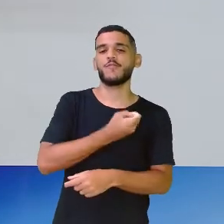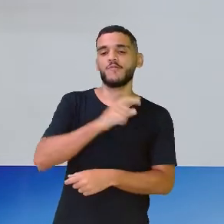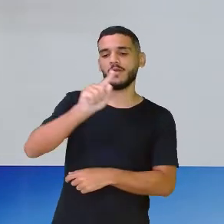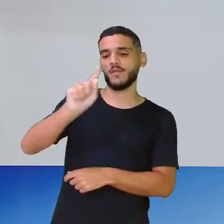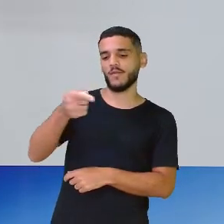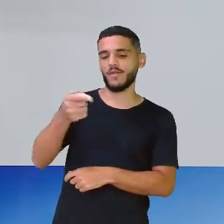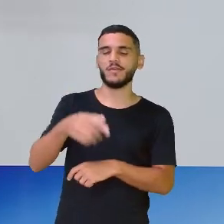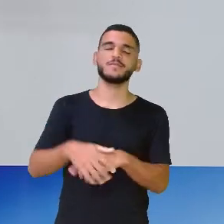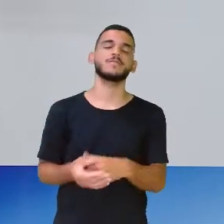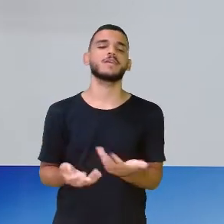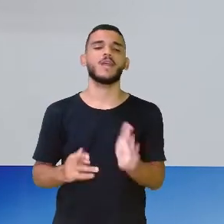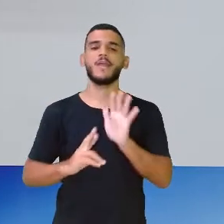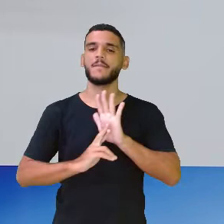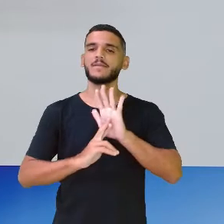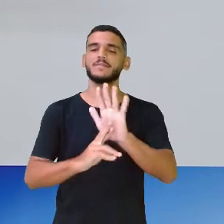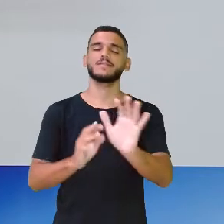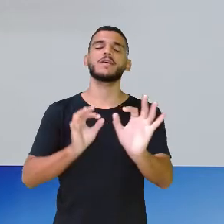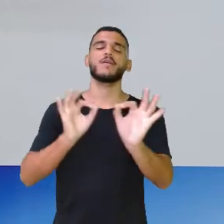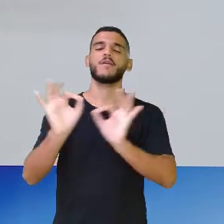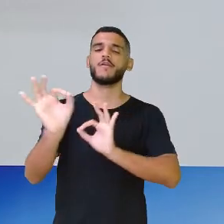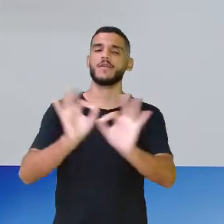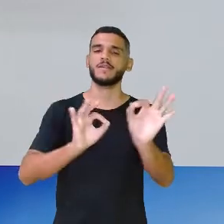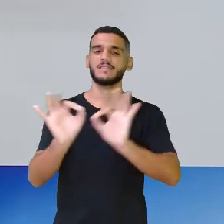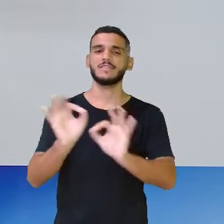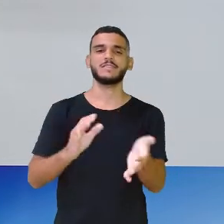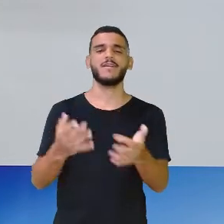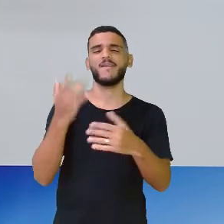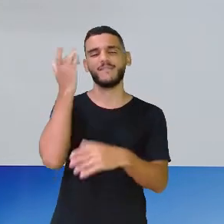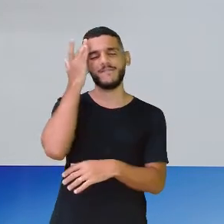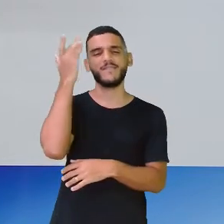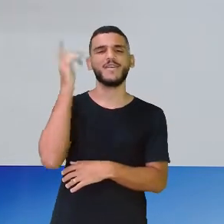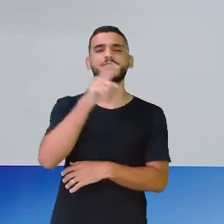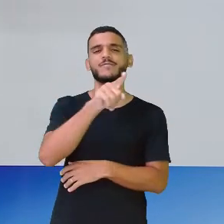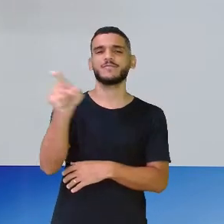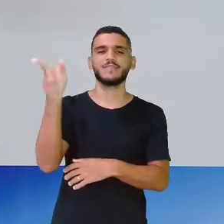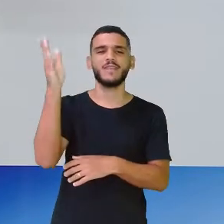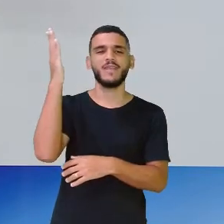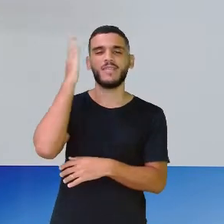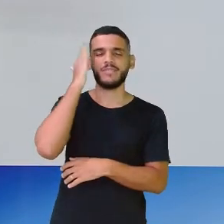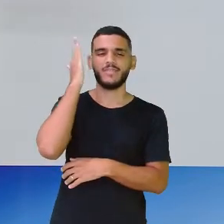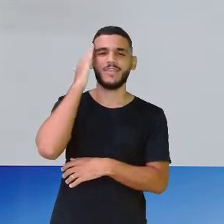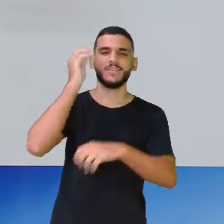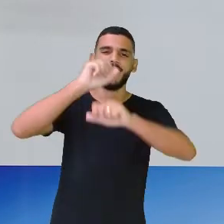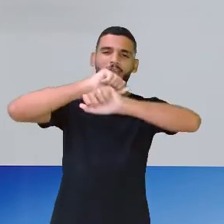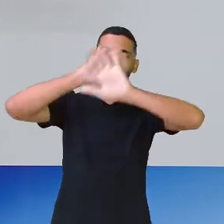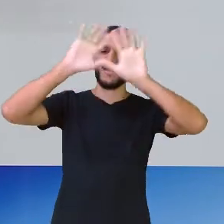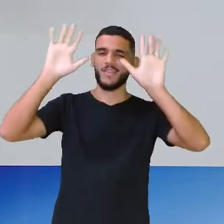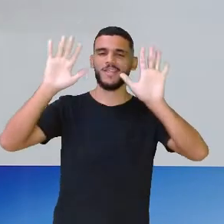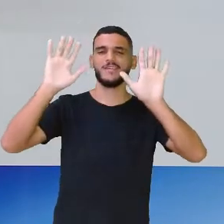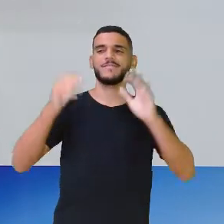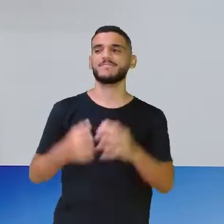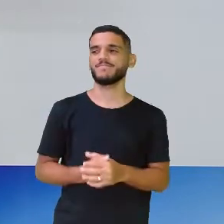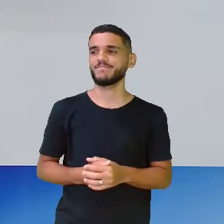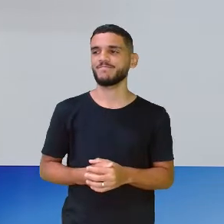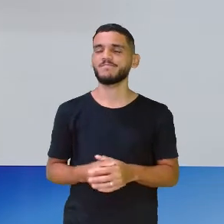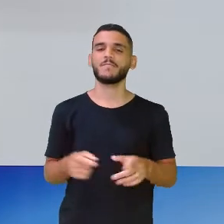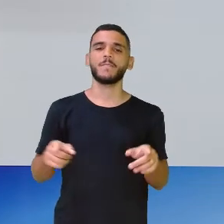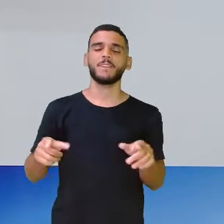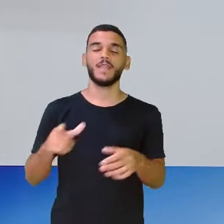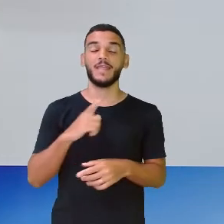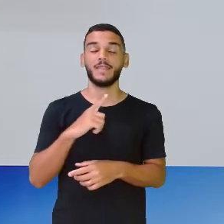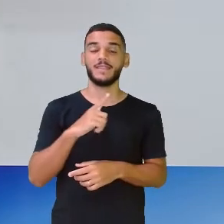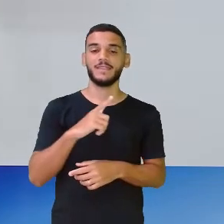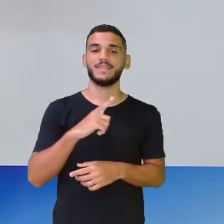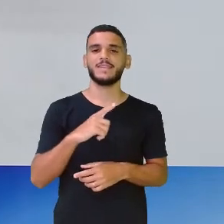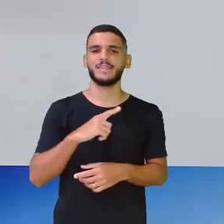Representações, ordenações, coisa fácil, você vai entender o que eu estou querendo dizer. Trouxe alguns elementos aqui na minha mesa